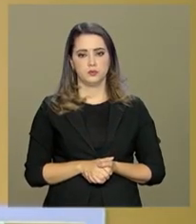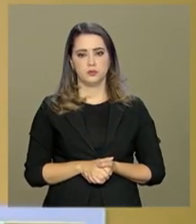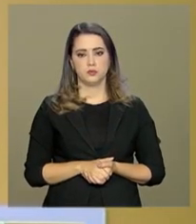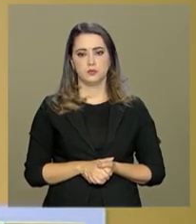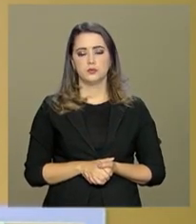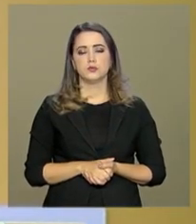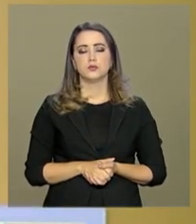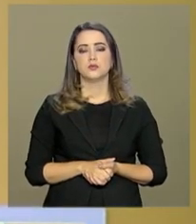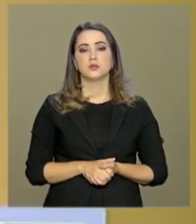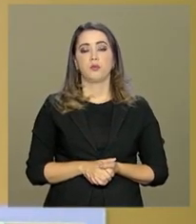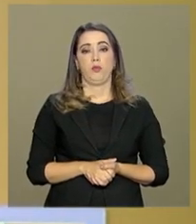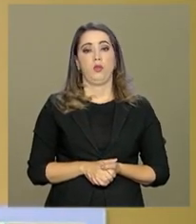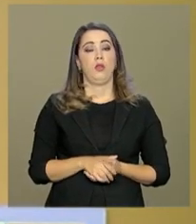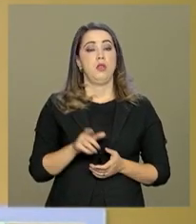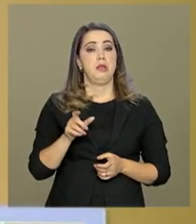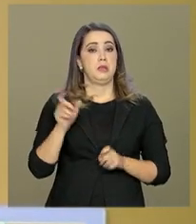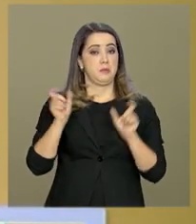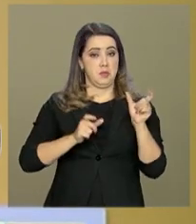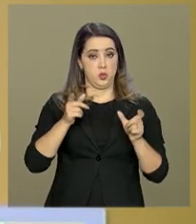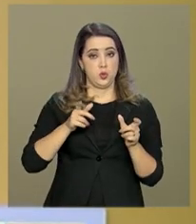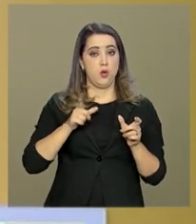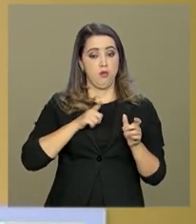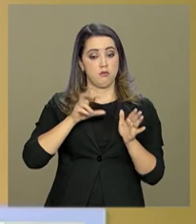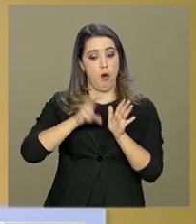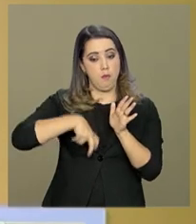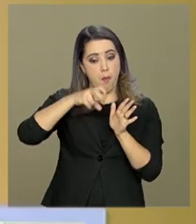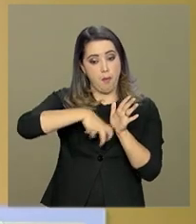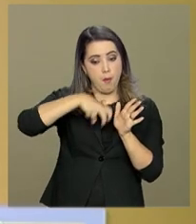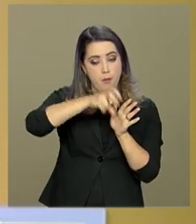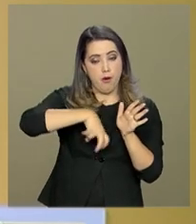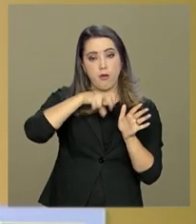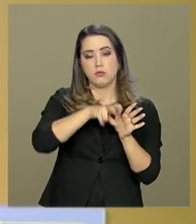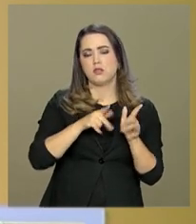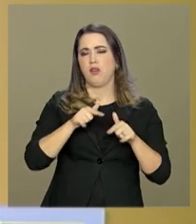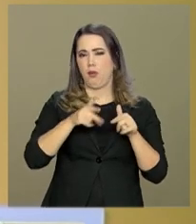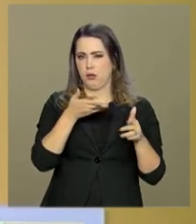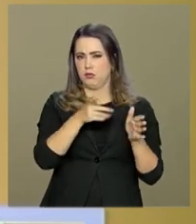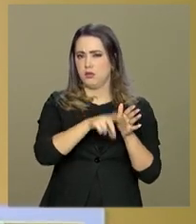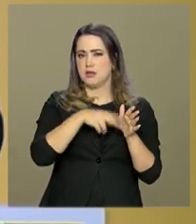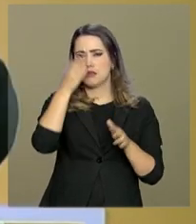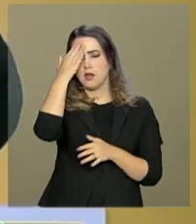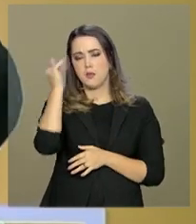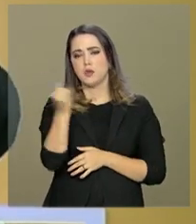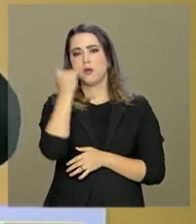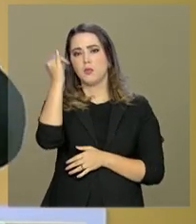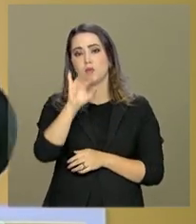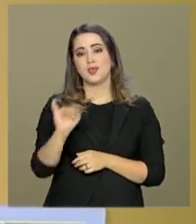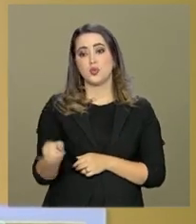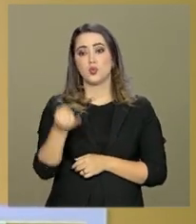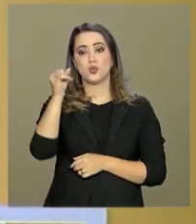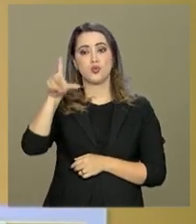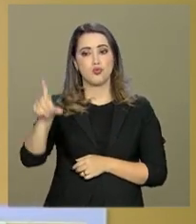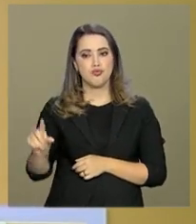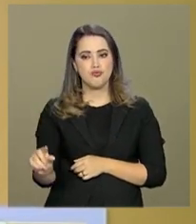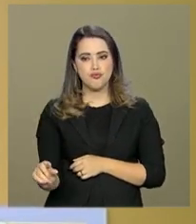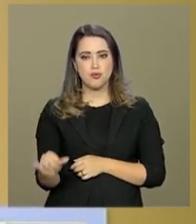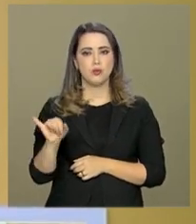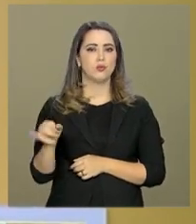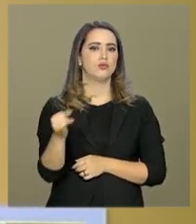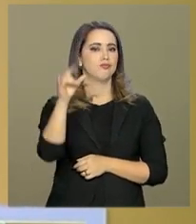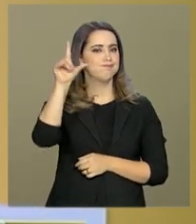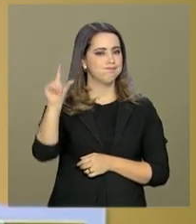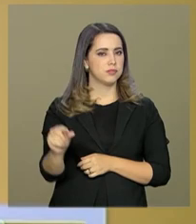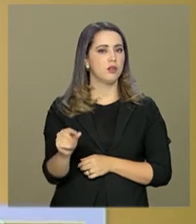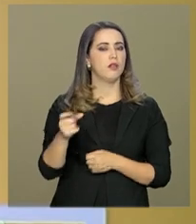rurais sabem da importância de ter um país com taxa de juros baixos com inflação baixa recuperando a sua trajetória de crescimento